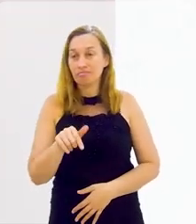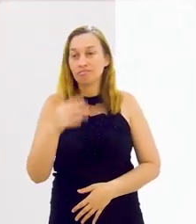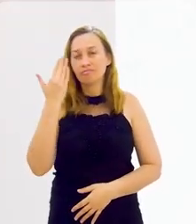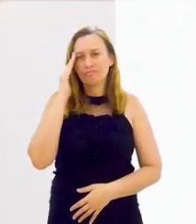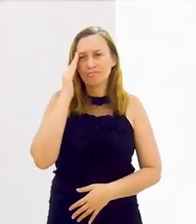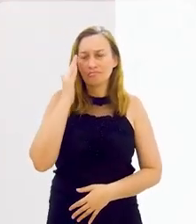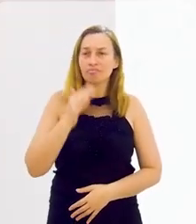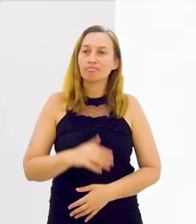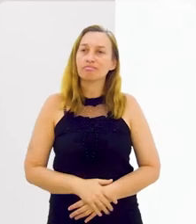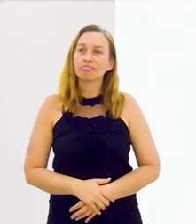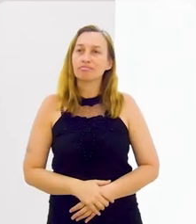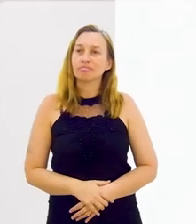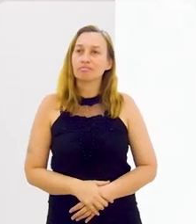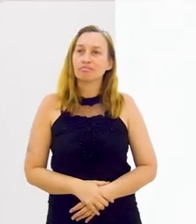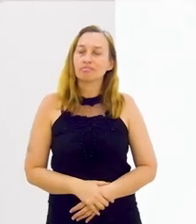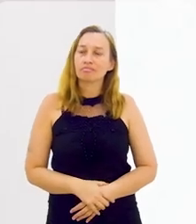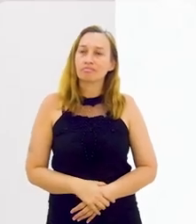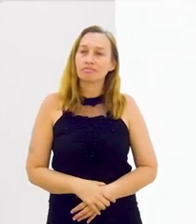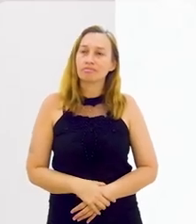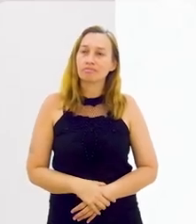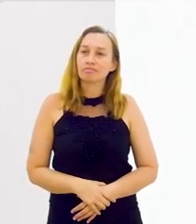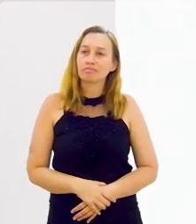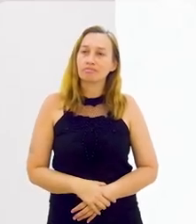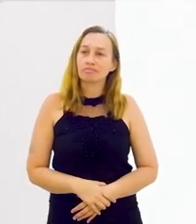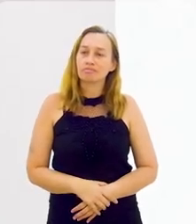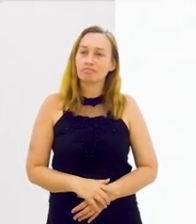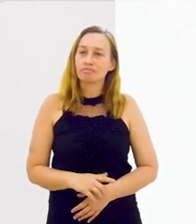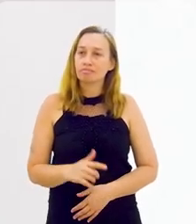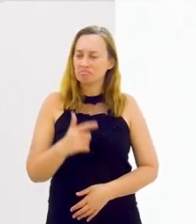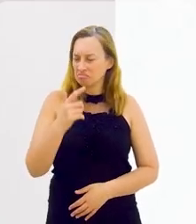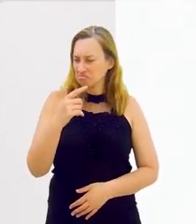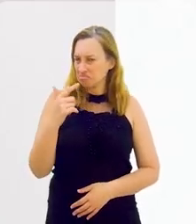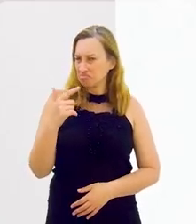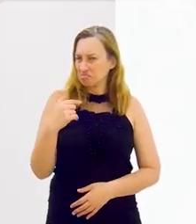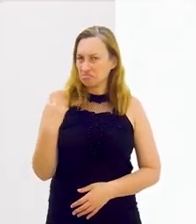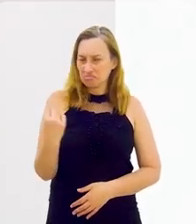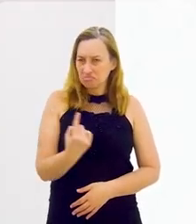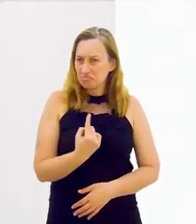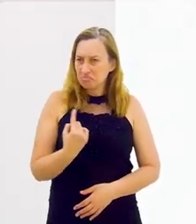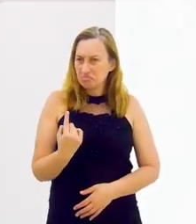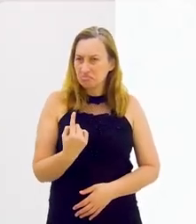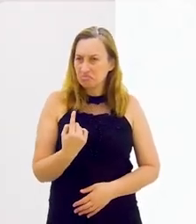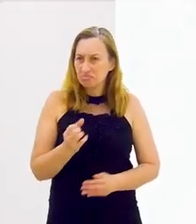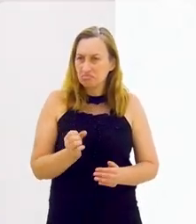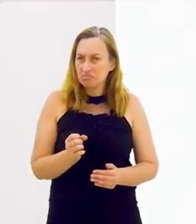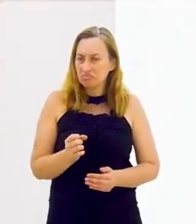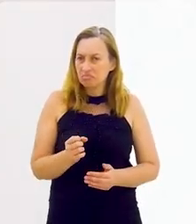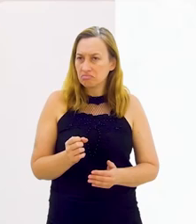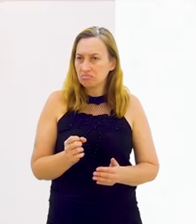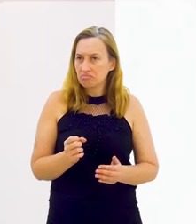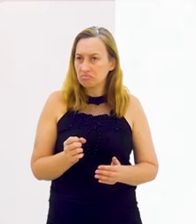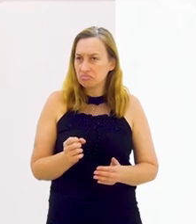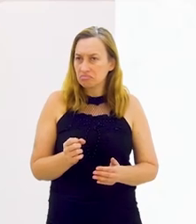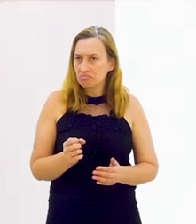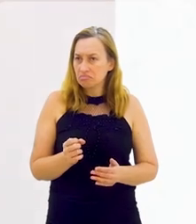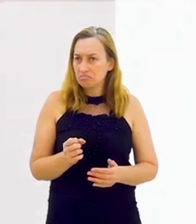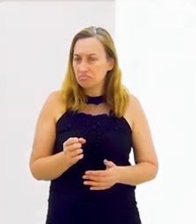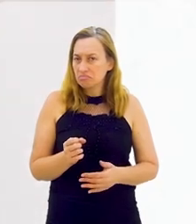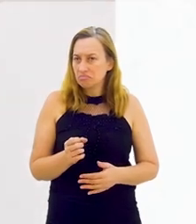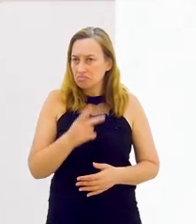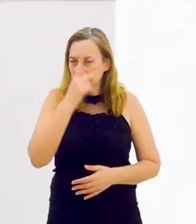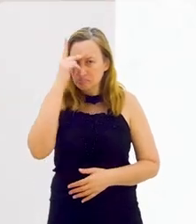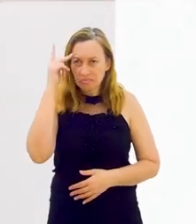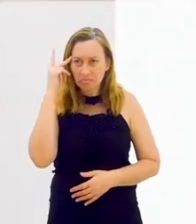crianças, assim. Entender que não somos invisíveis, né? Elas não são invisíveis,